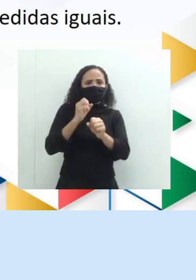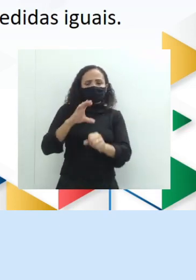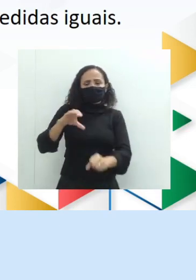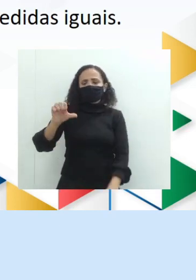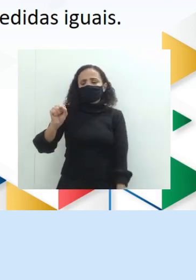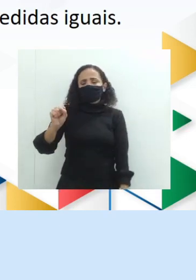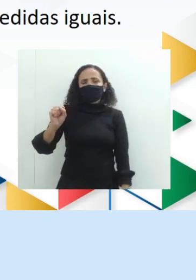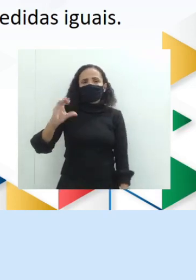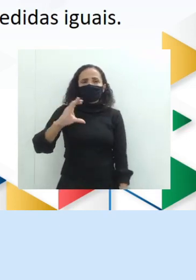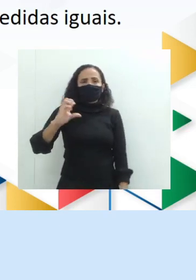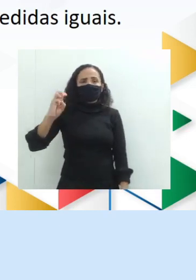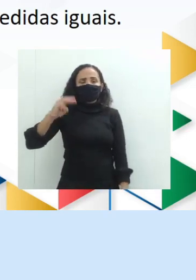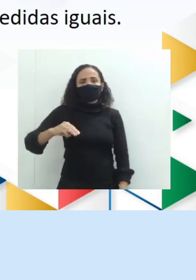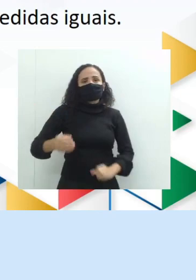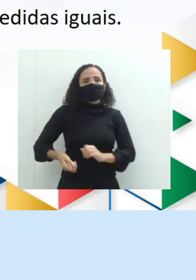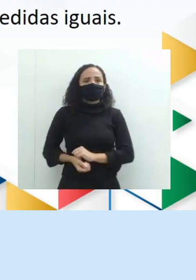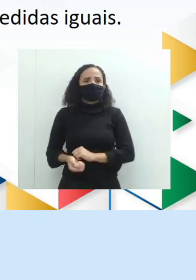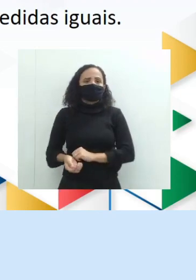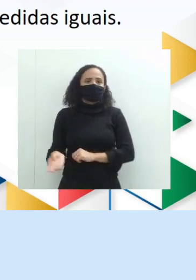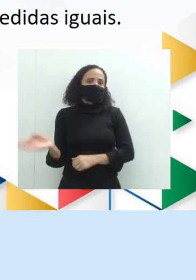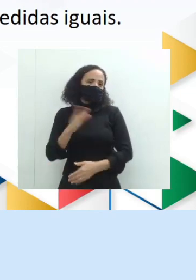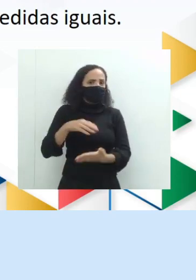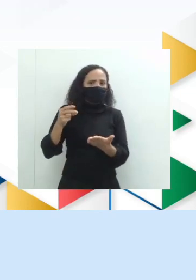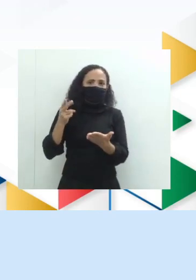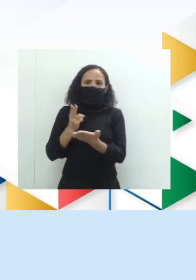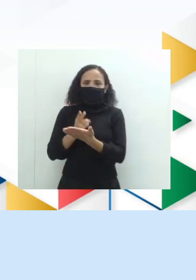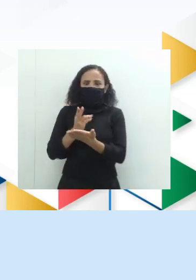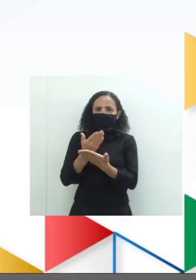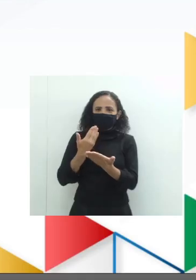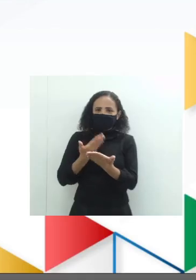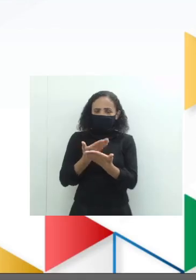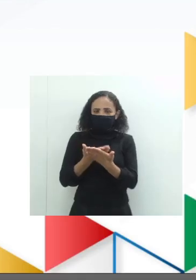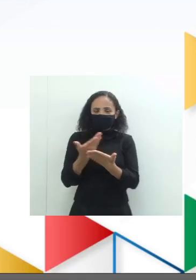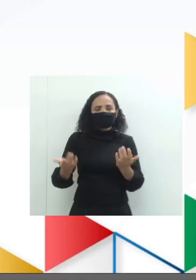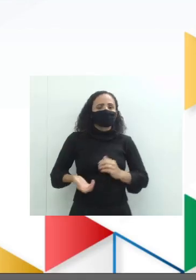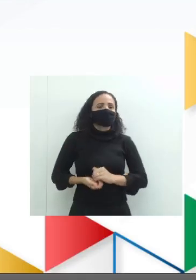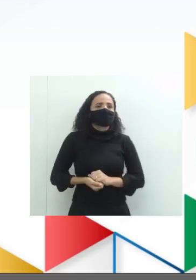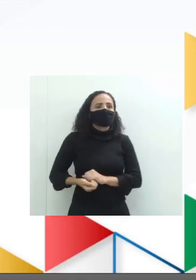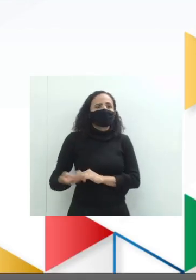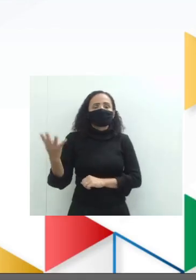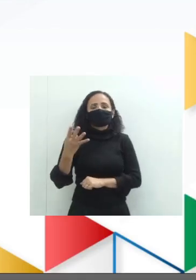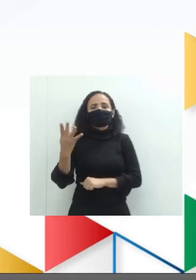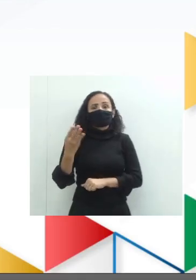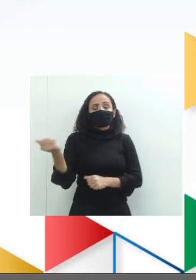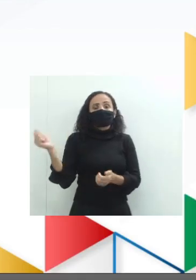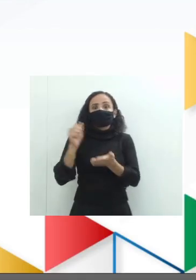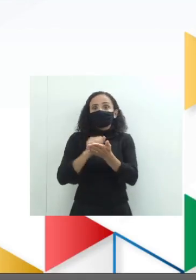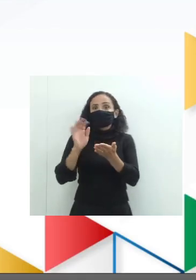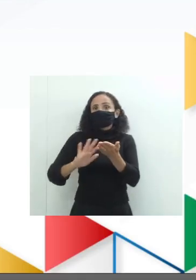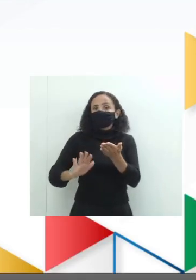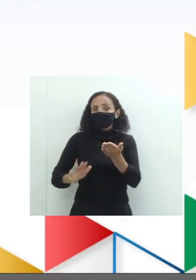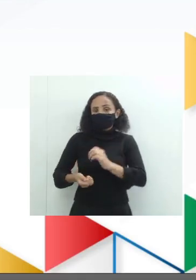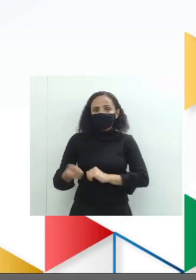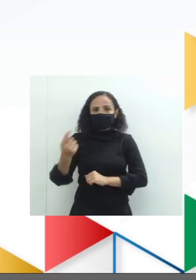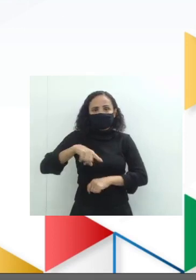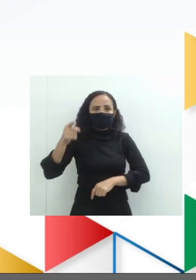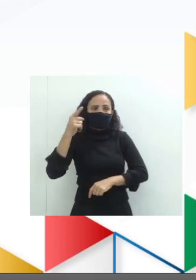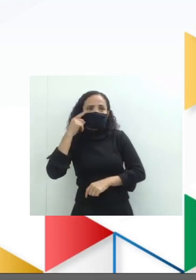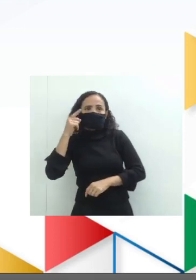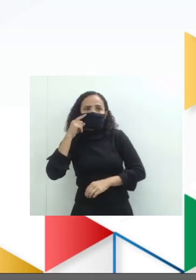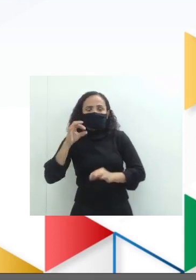triângulo equilátero. Tá bom? Vamos seguir comigo então na sequência. Quarta atividade, preste atenção,